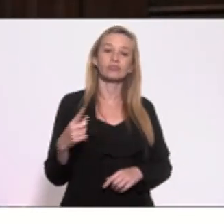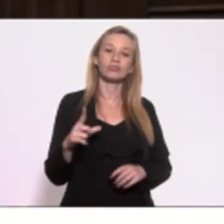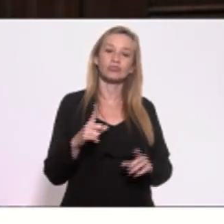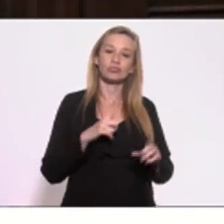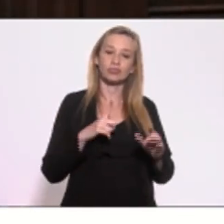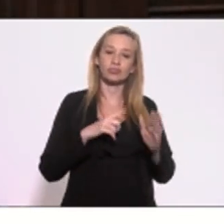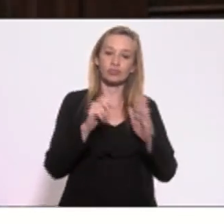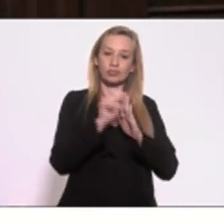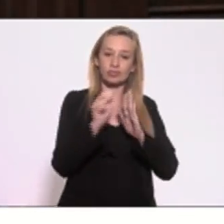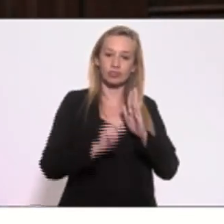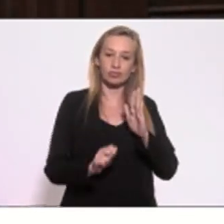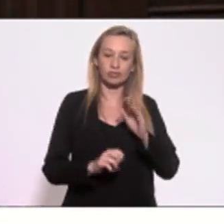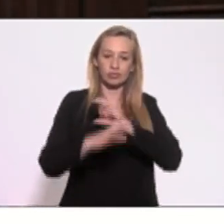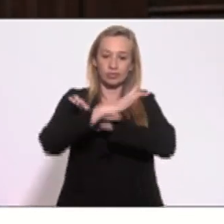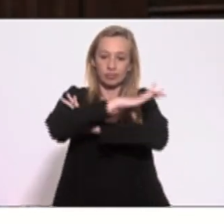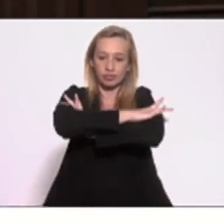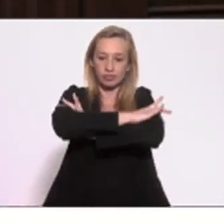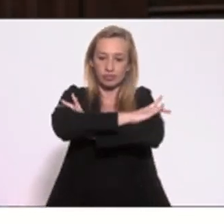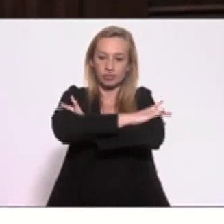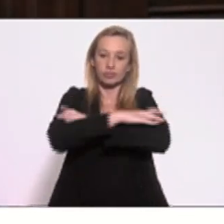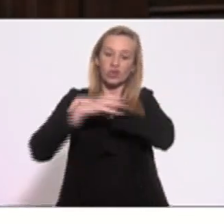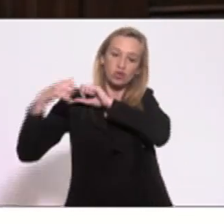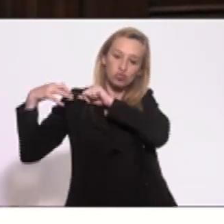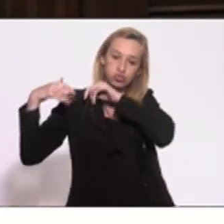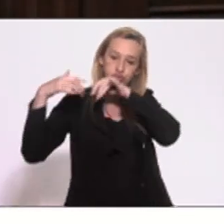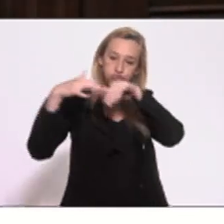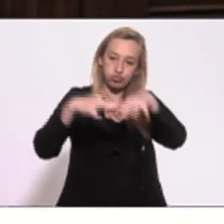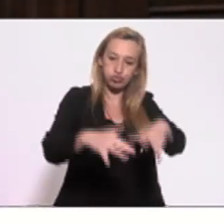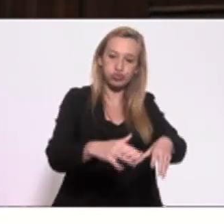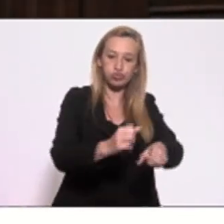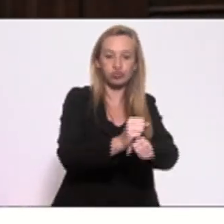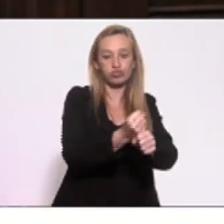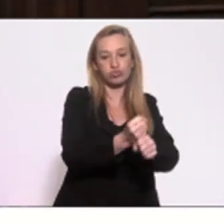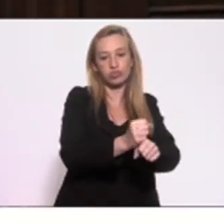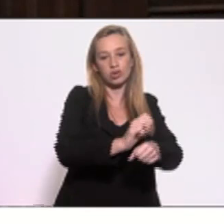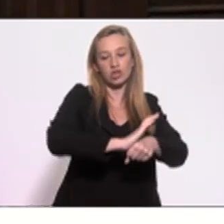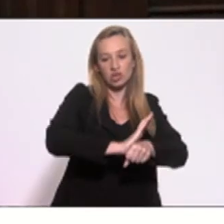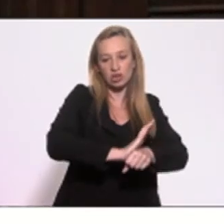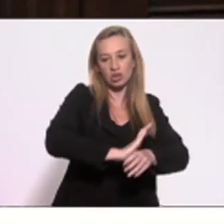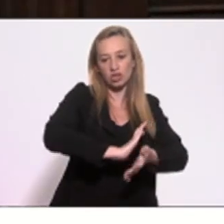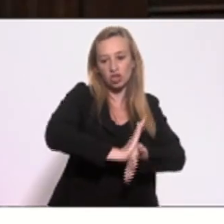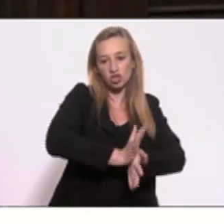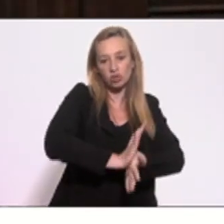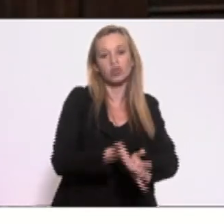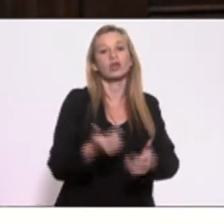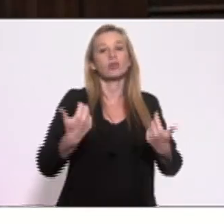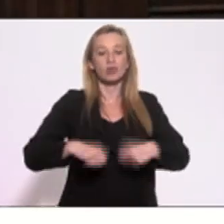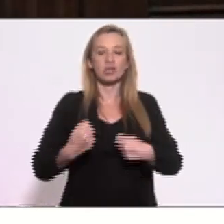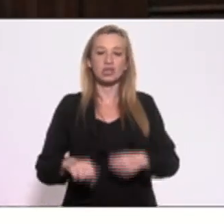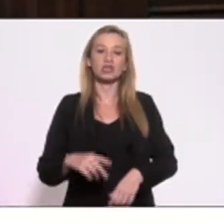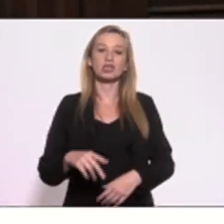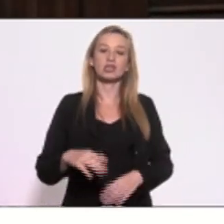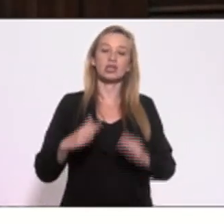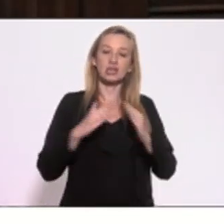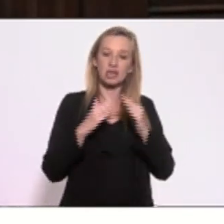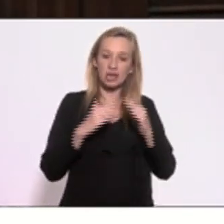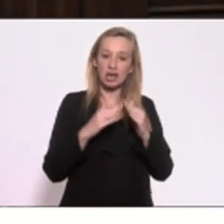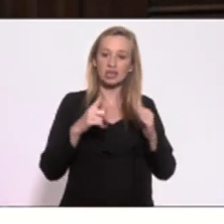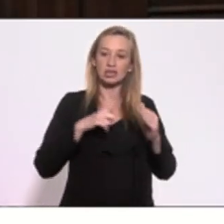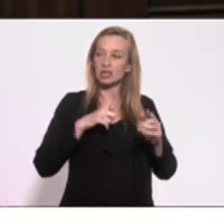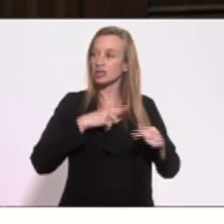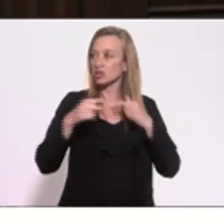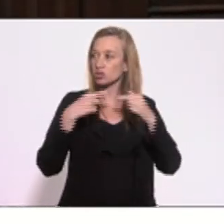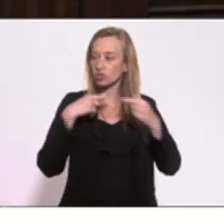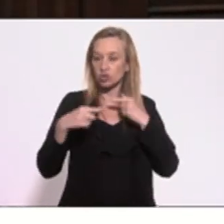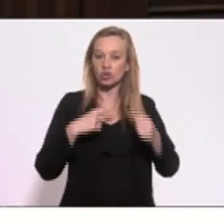de candomblé sendo invadidos, a gente precisa também colocar essa casa a serviço desse debate.